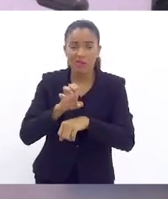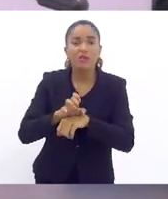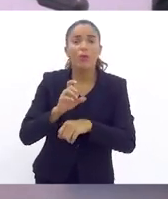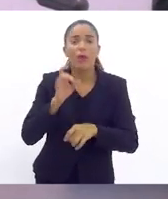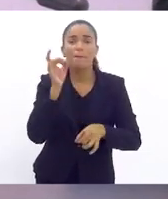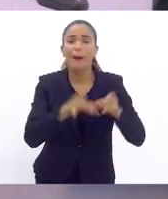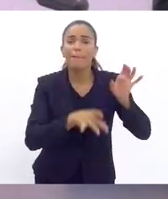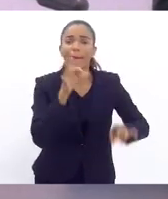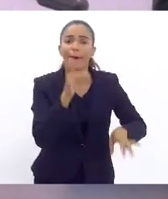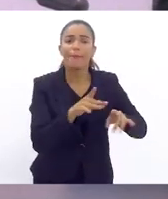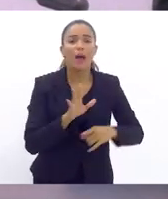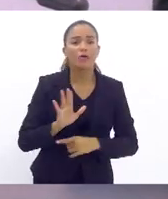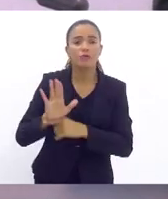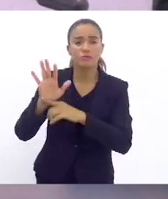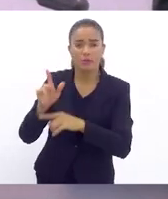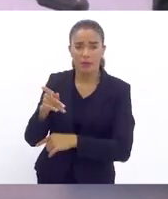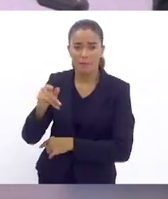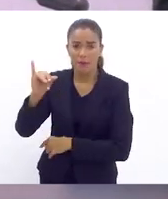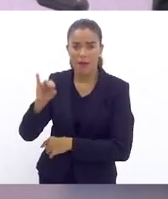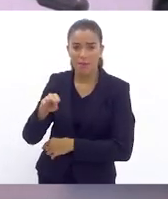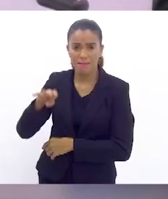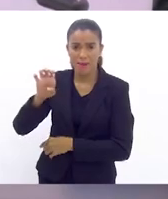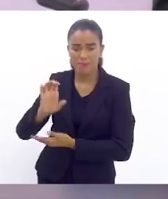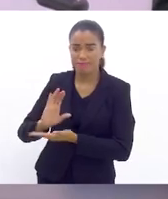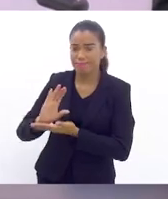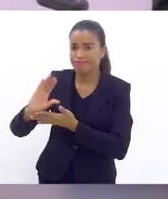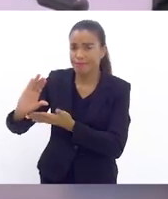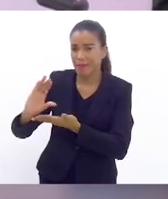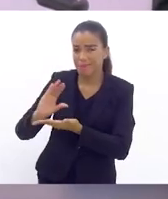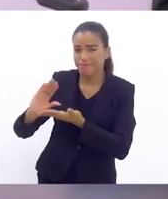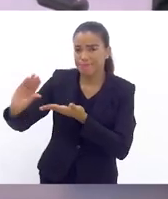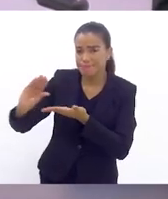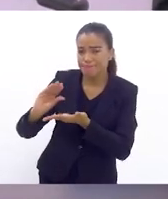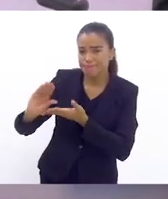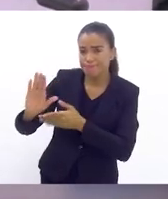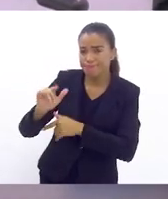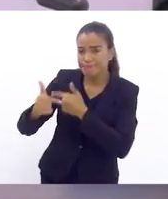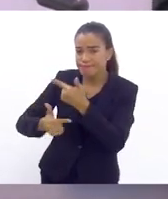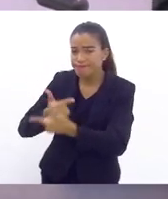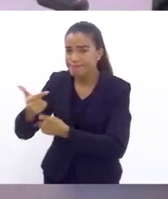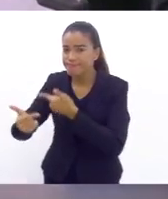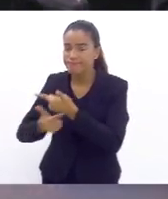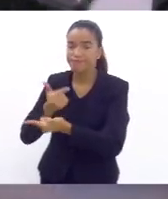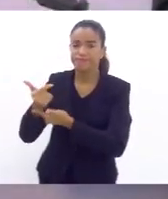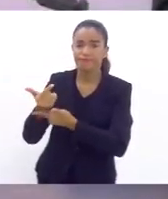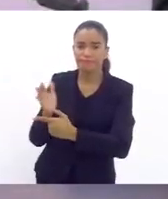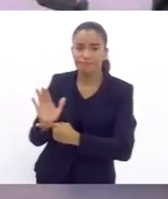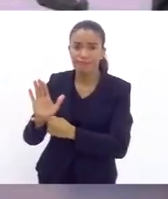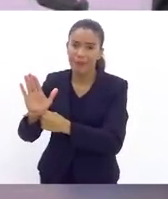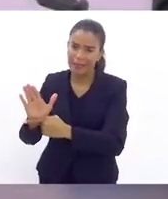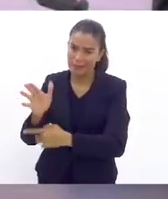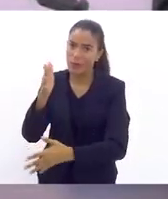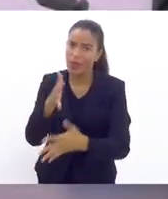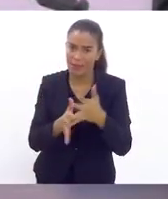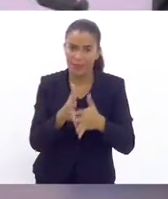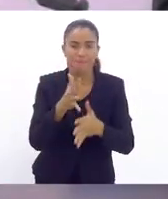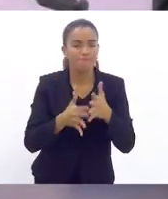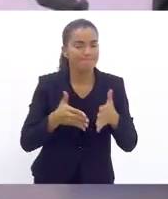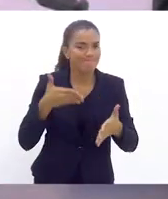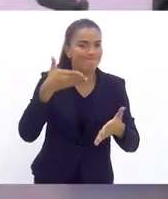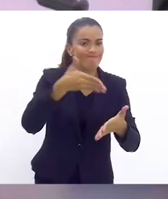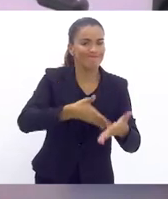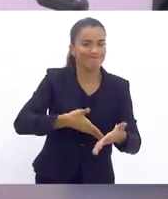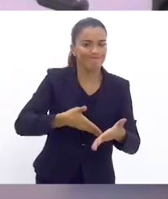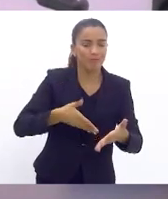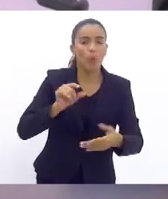ajudar é pais e mães contribuindo né pro orçamento da casa a gente sabe o isso impactou é